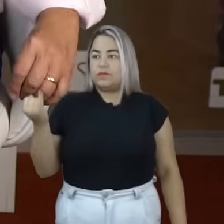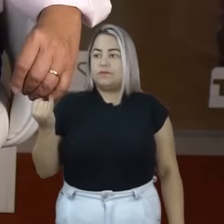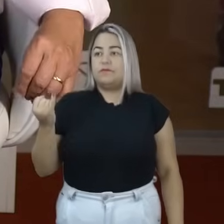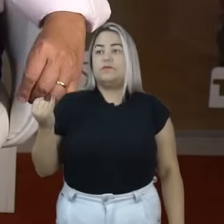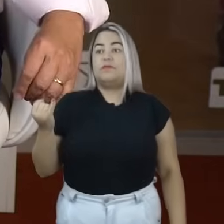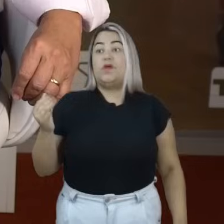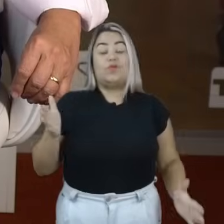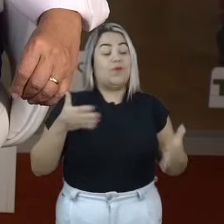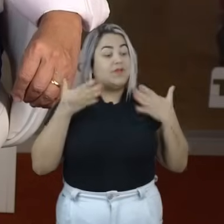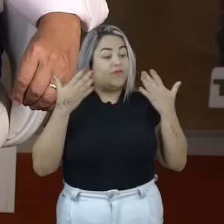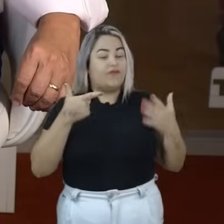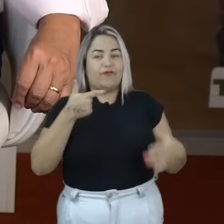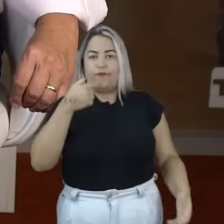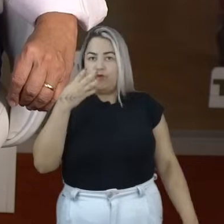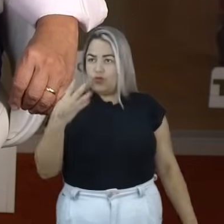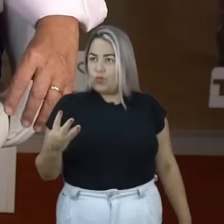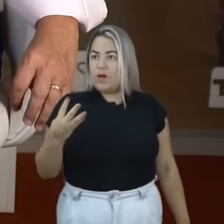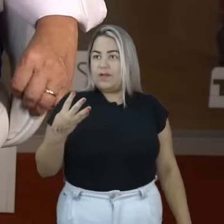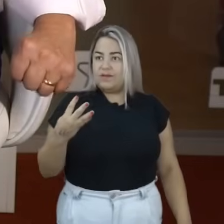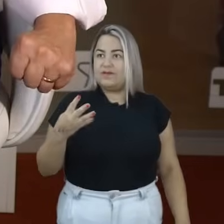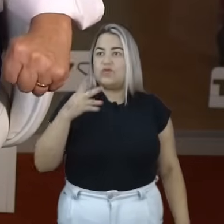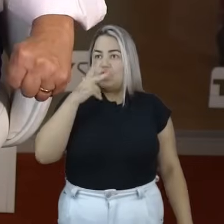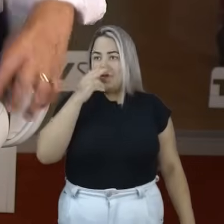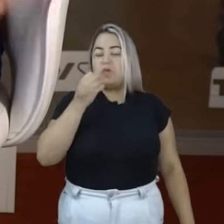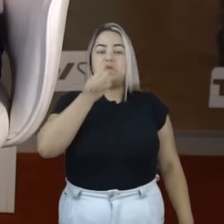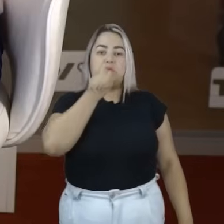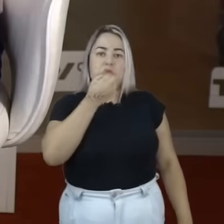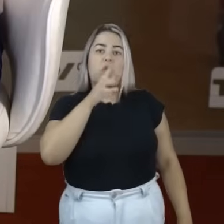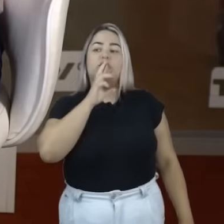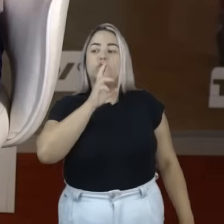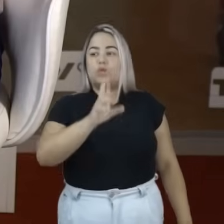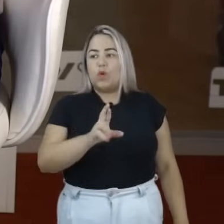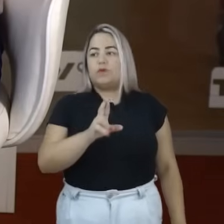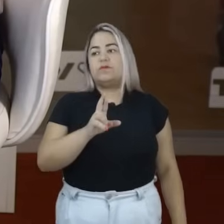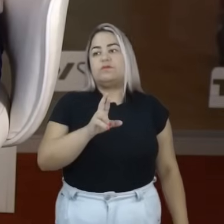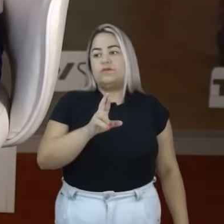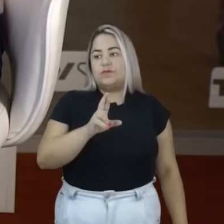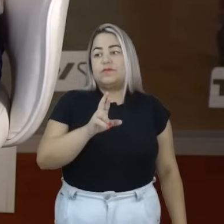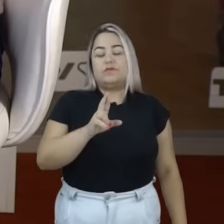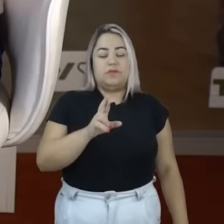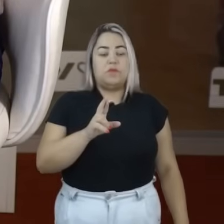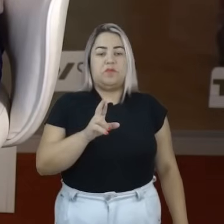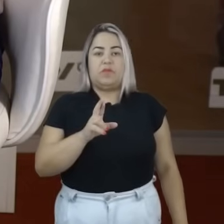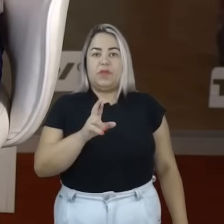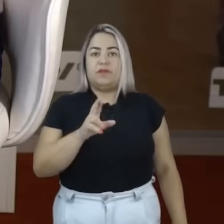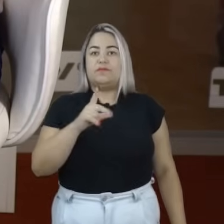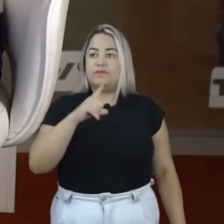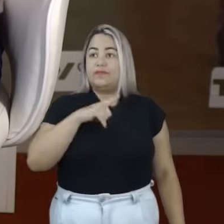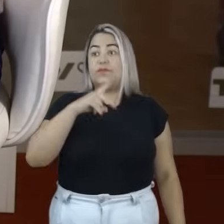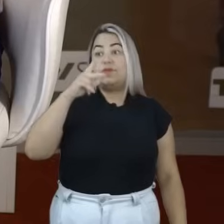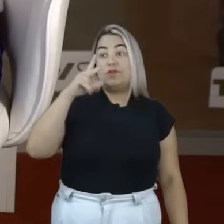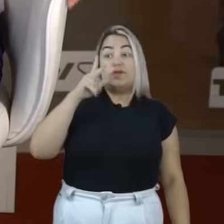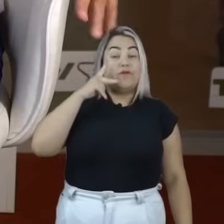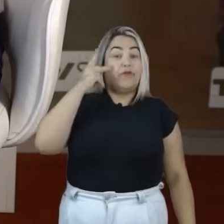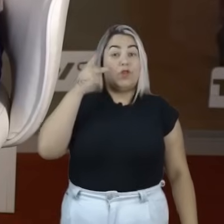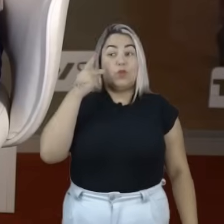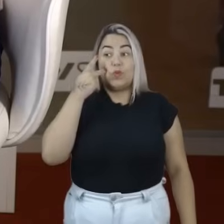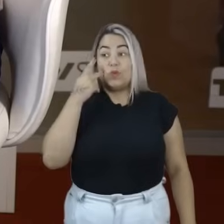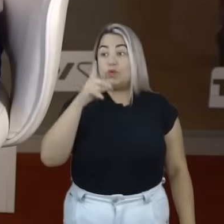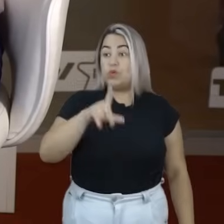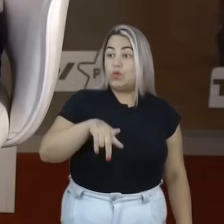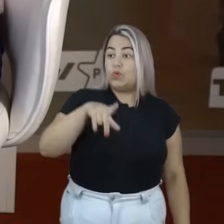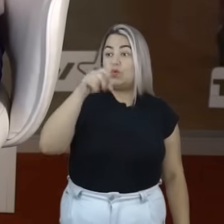estou animado. Eu acho que 24 a gente vai ter bons resultados com aí muitas vereadores sendo